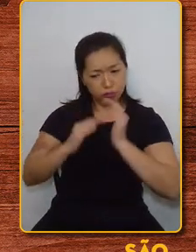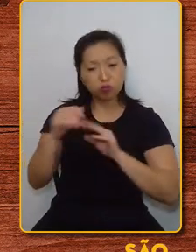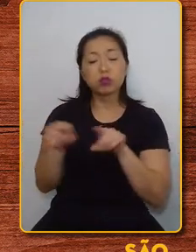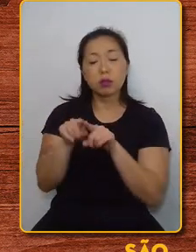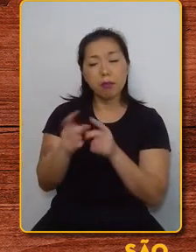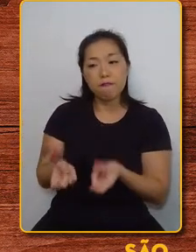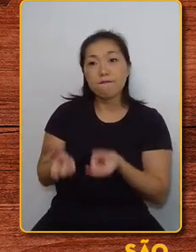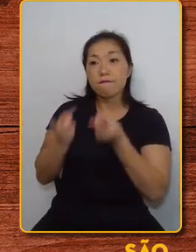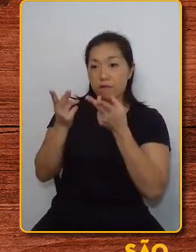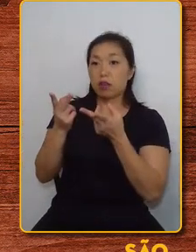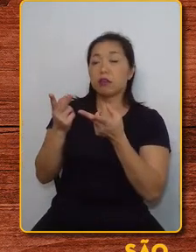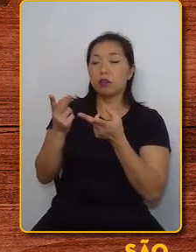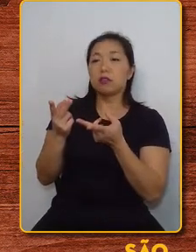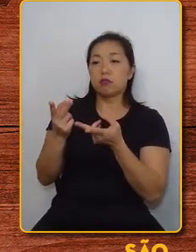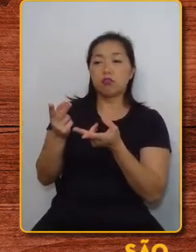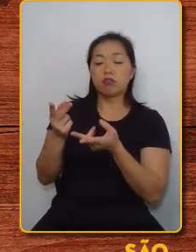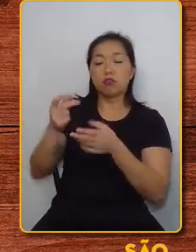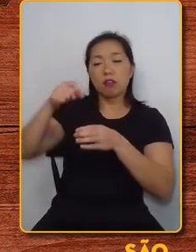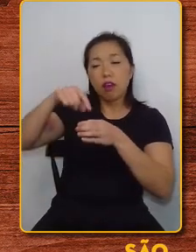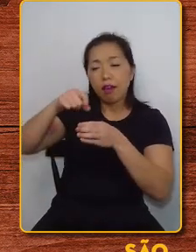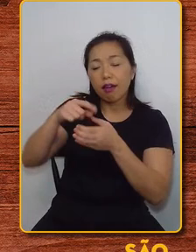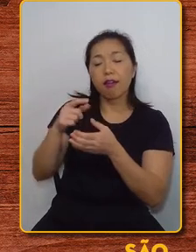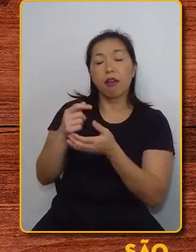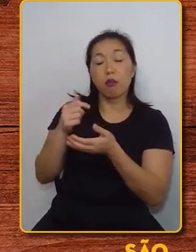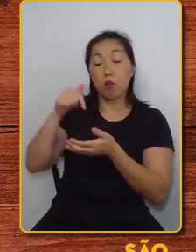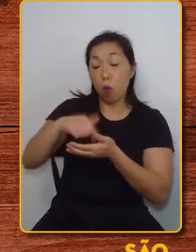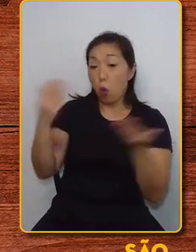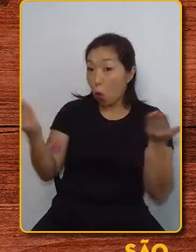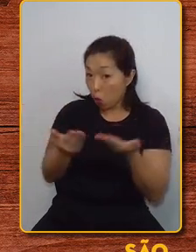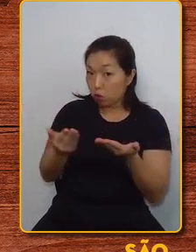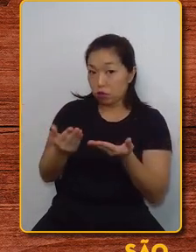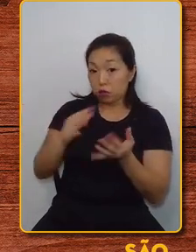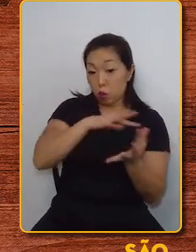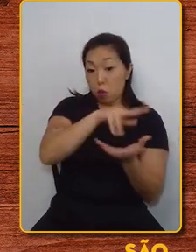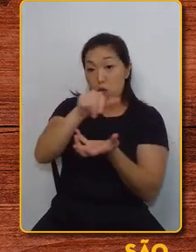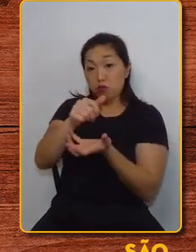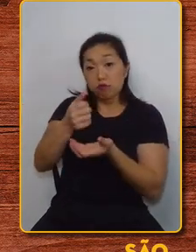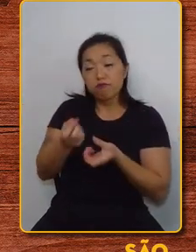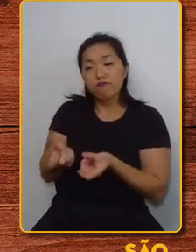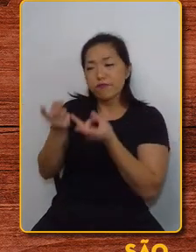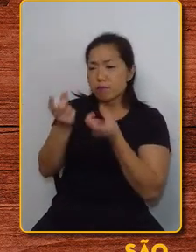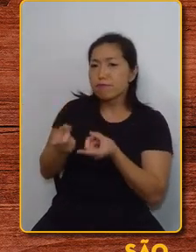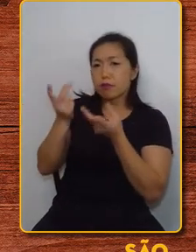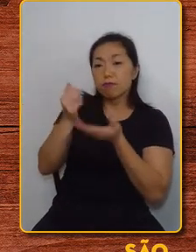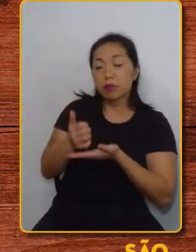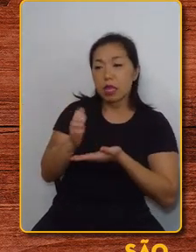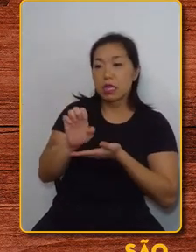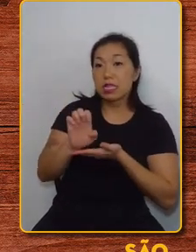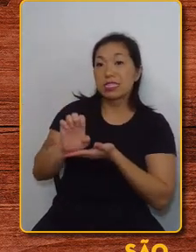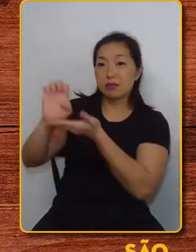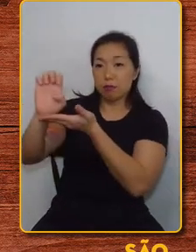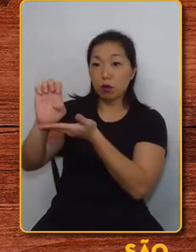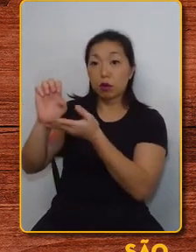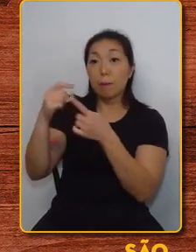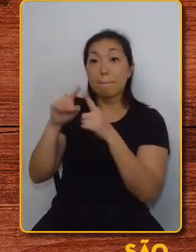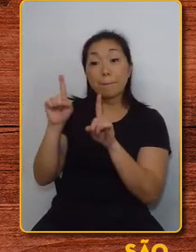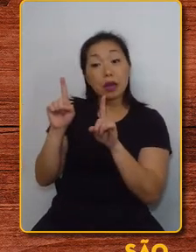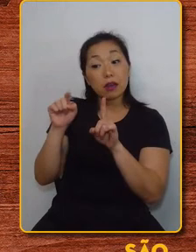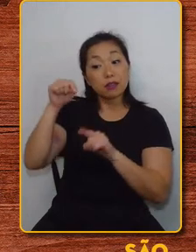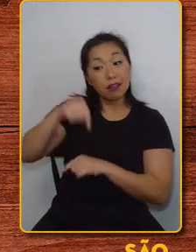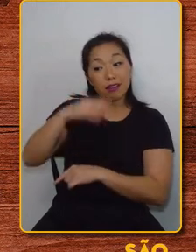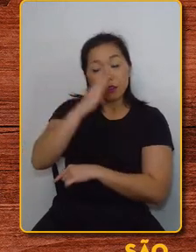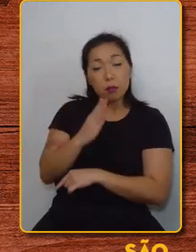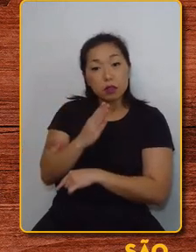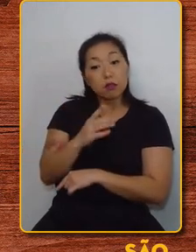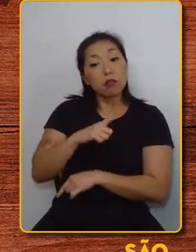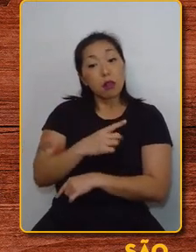do mundo na atualidade, ao passo que, simultaneamente, a gente tem mais da metade da população em insegurança alimentar. Então,